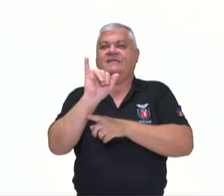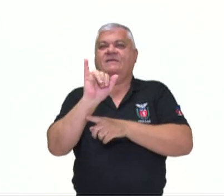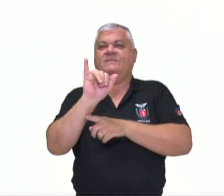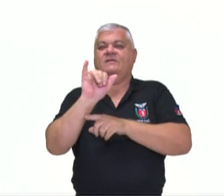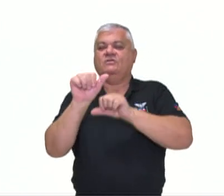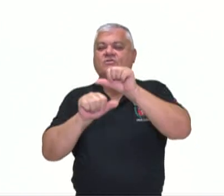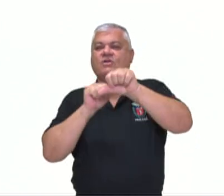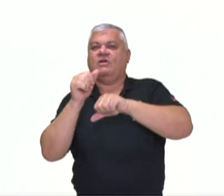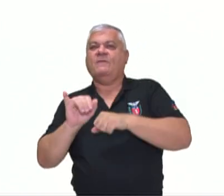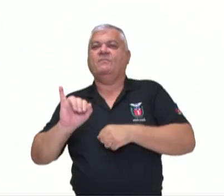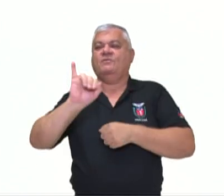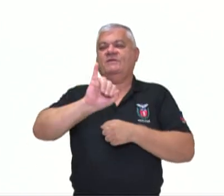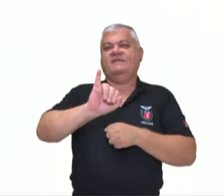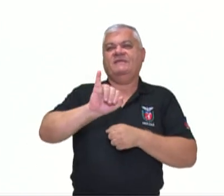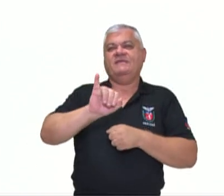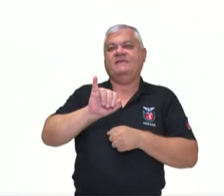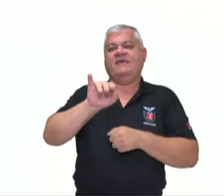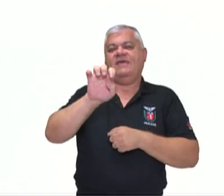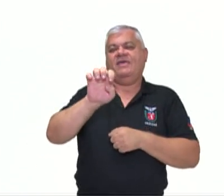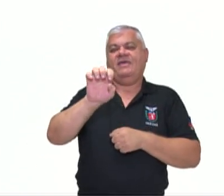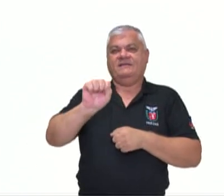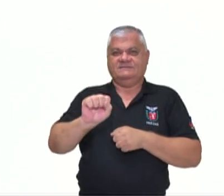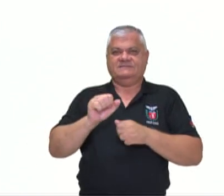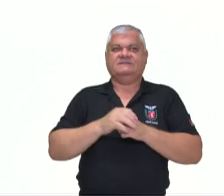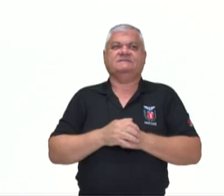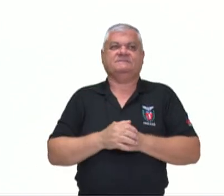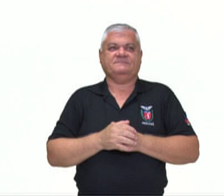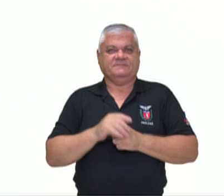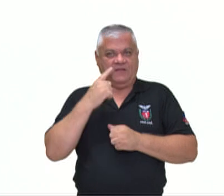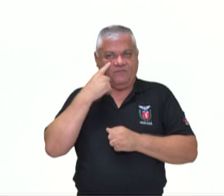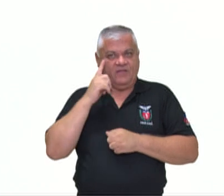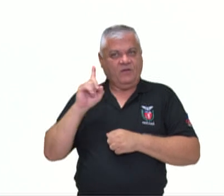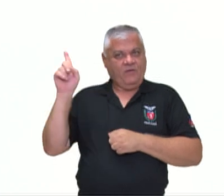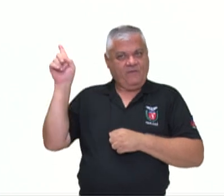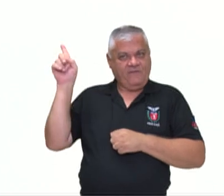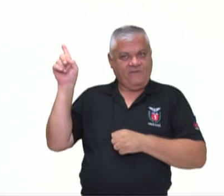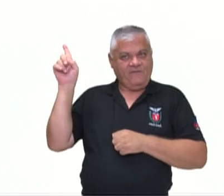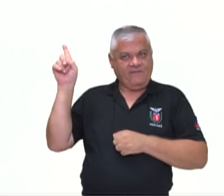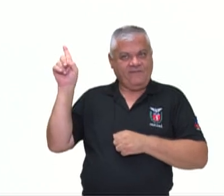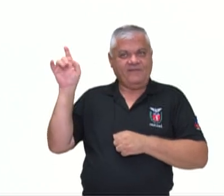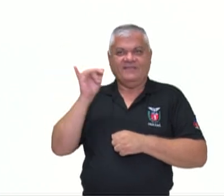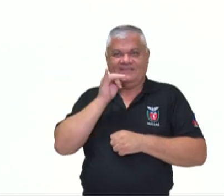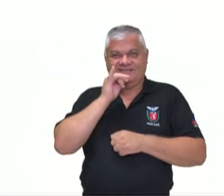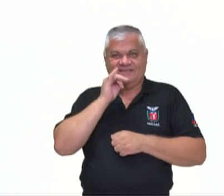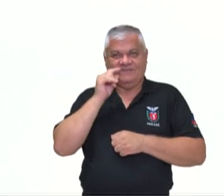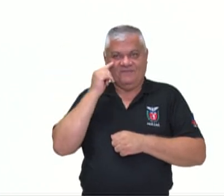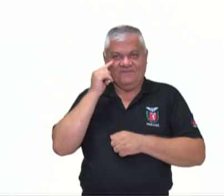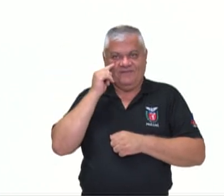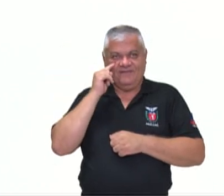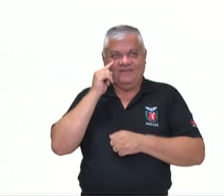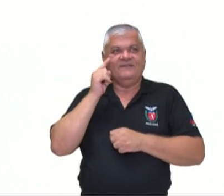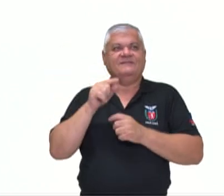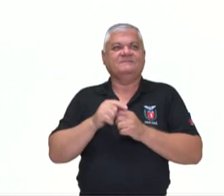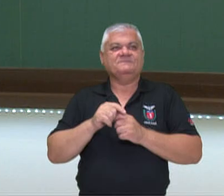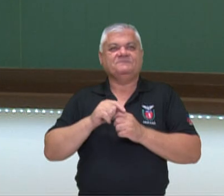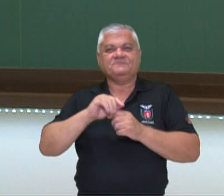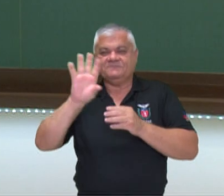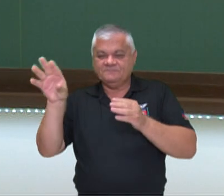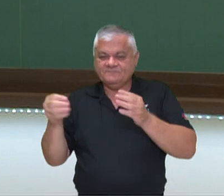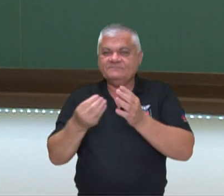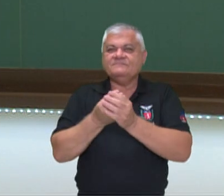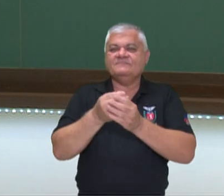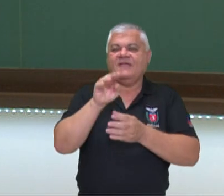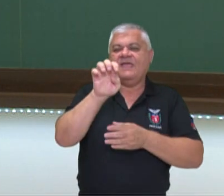e adicionar o ES, como por exemplo, try, tries, fly, flies, study, studies. Todos